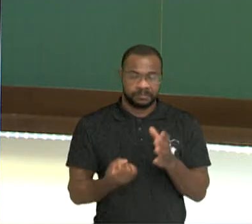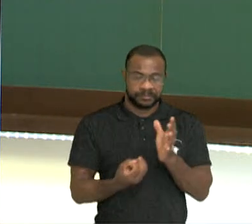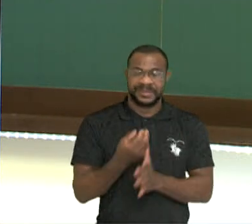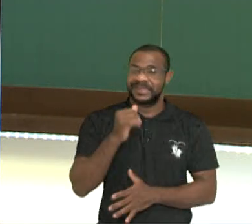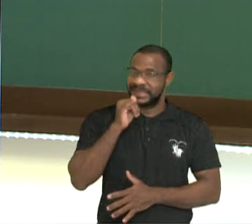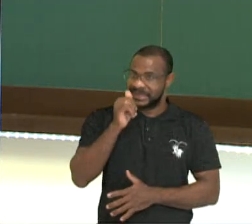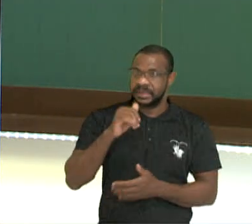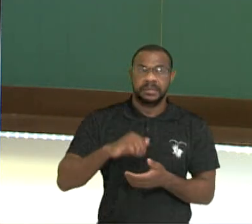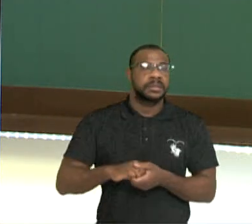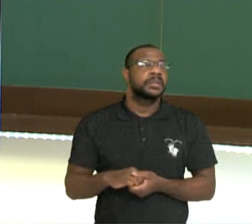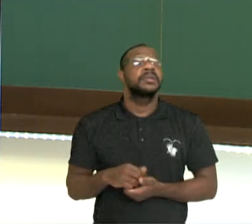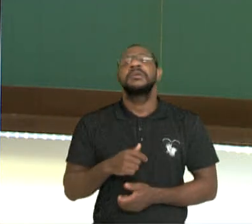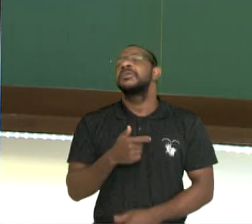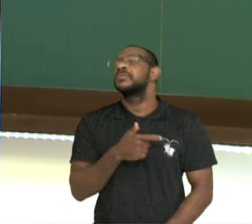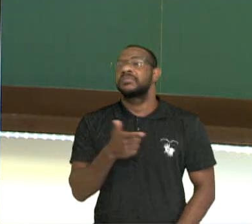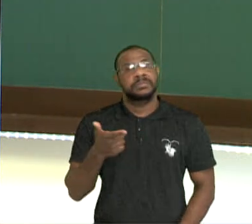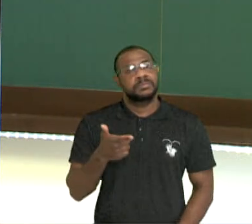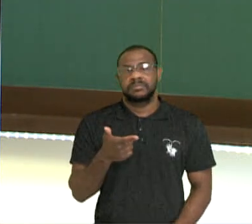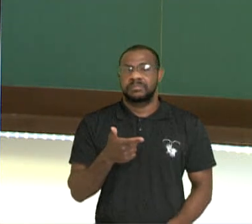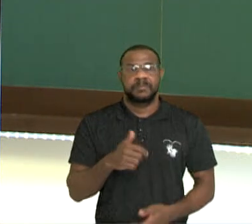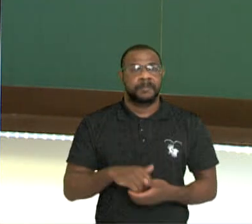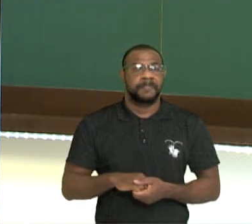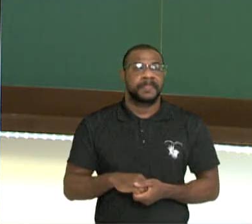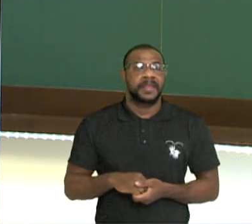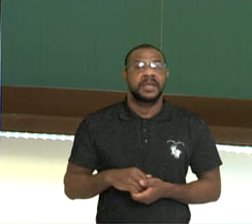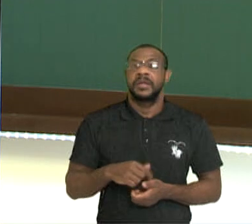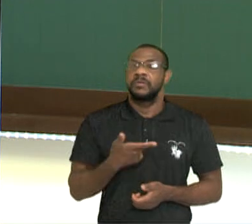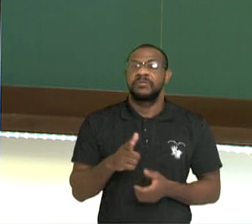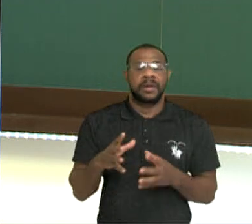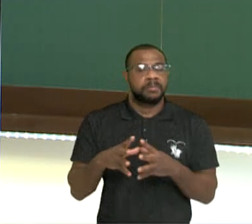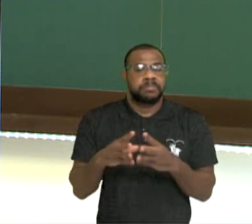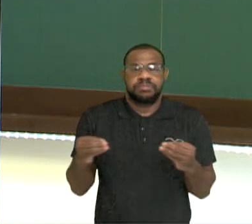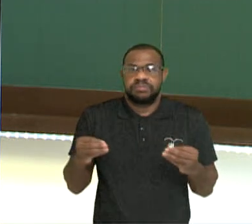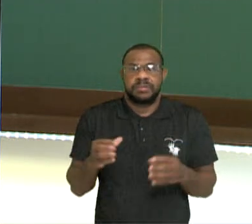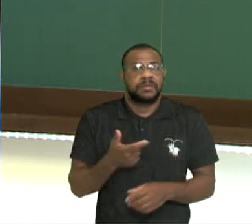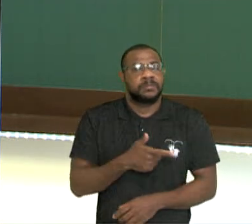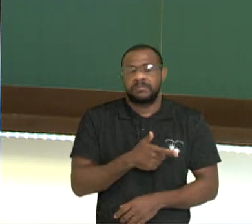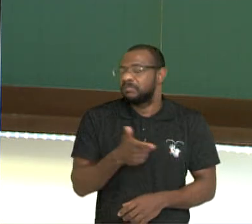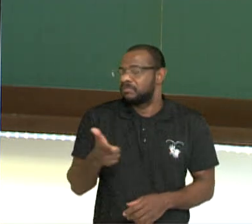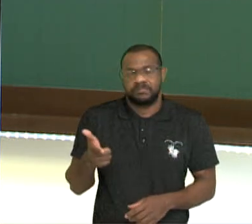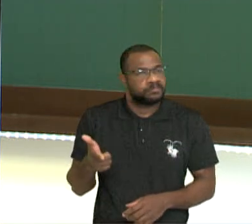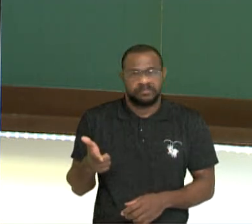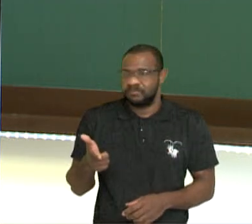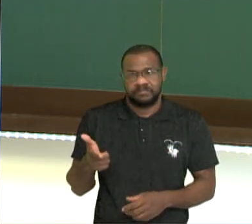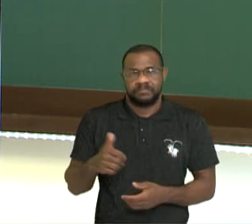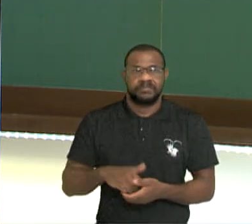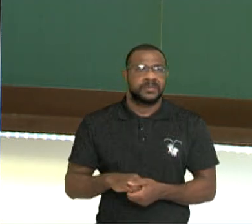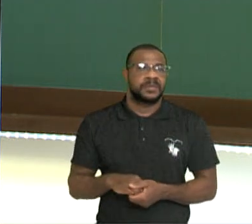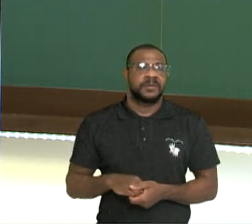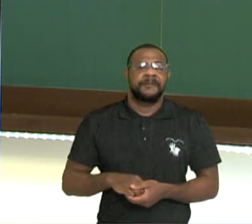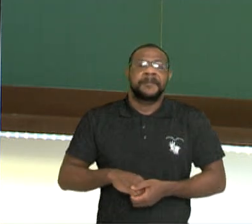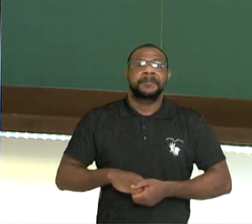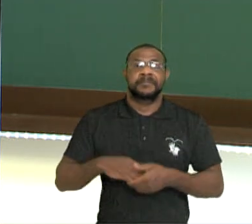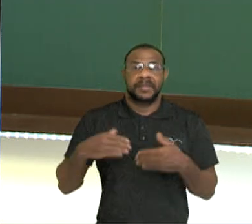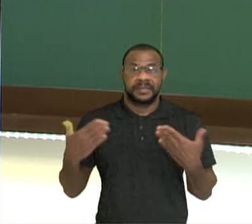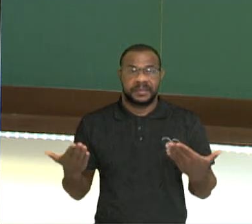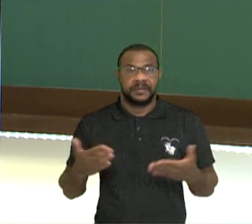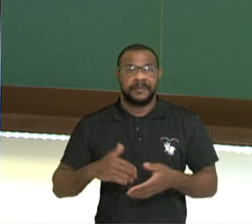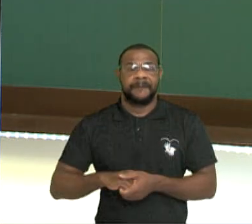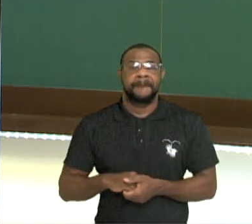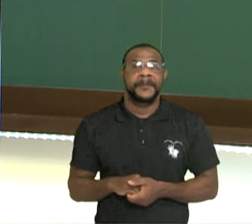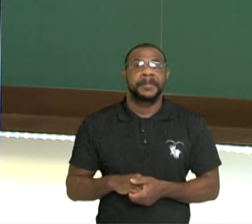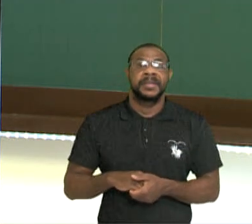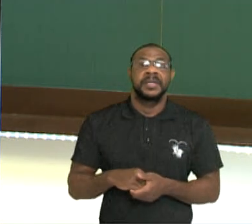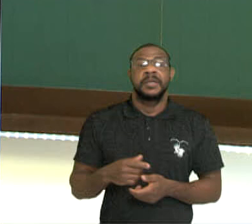energia, ela não está comprometida. Não irão acabar raios solares ou a ação do vento não irá cessar em função da